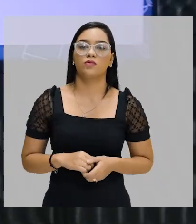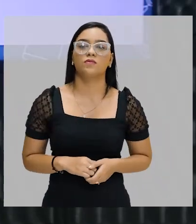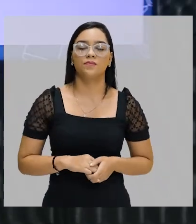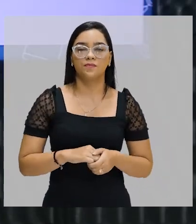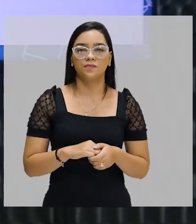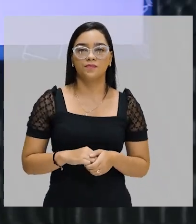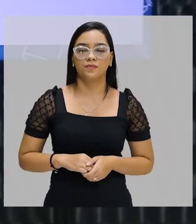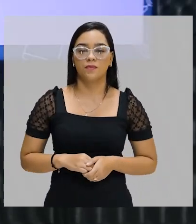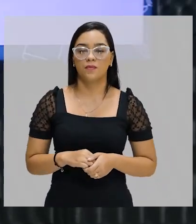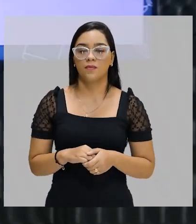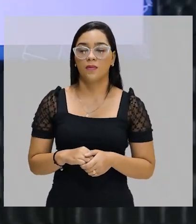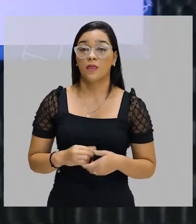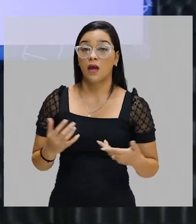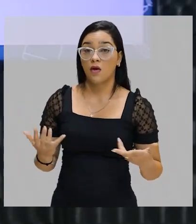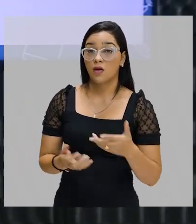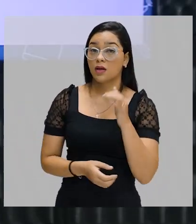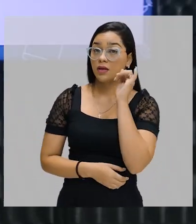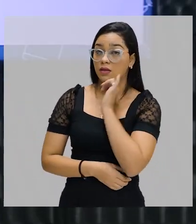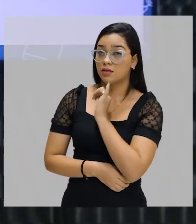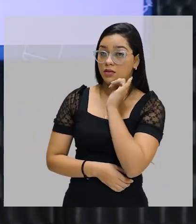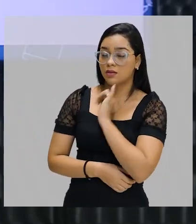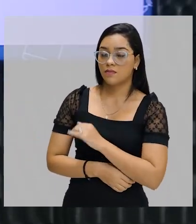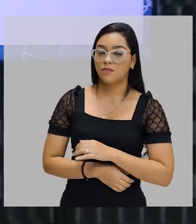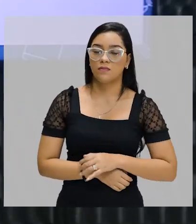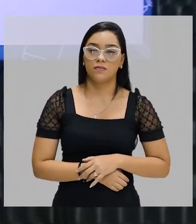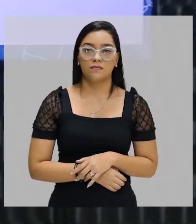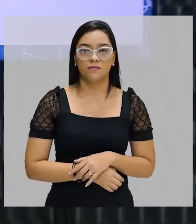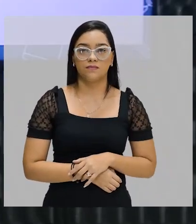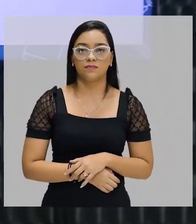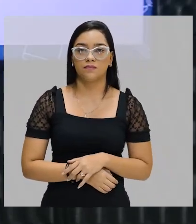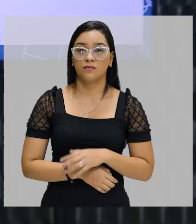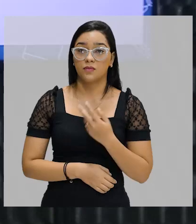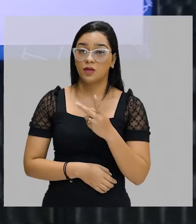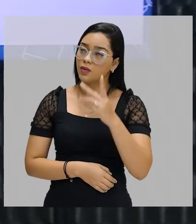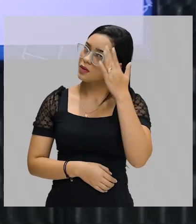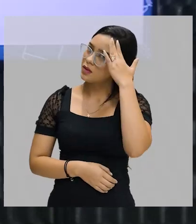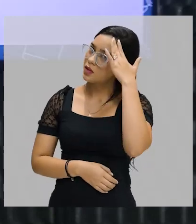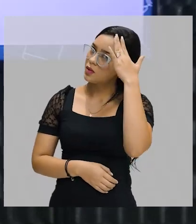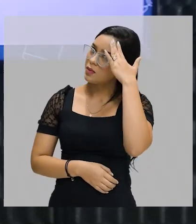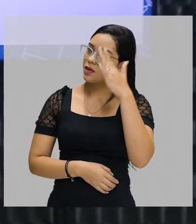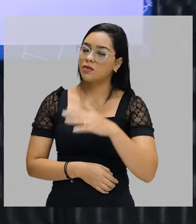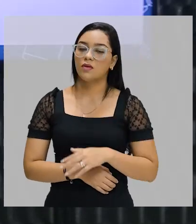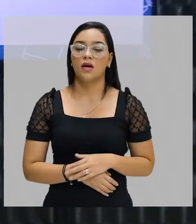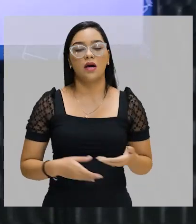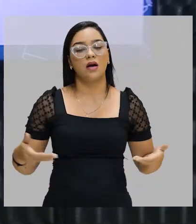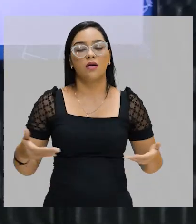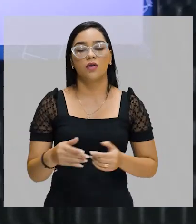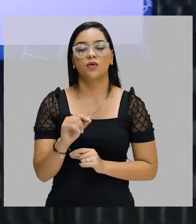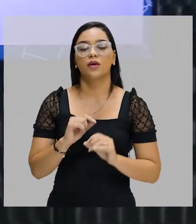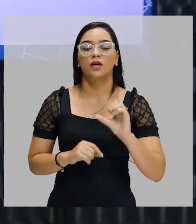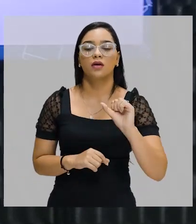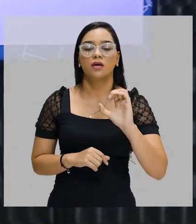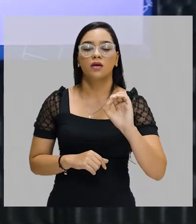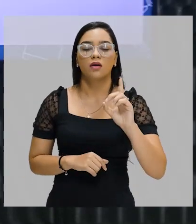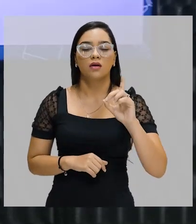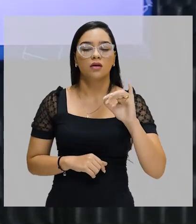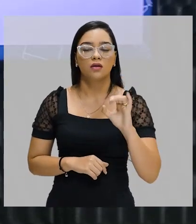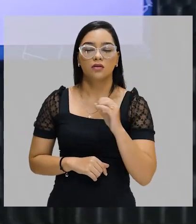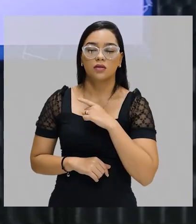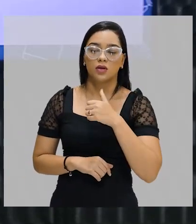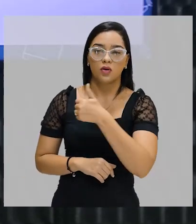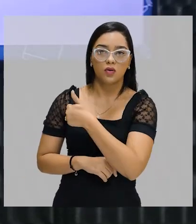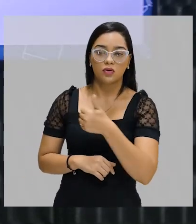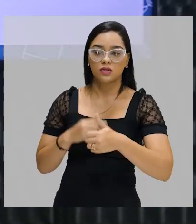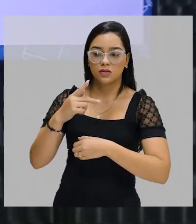Olha só o exemplo, para ter um entendimento aqui. Ó. O elemento sódio possui 11